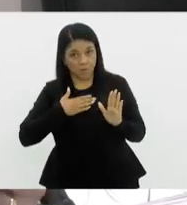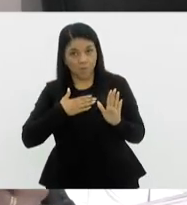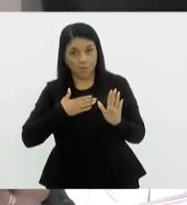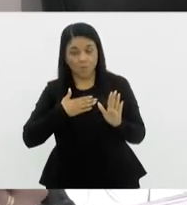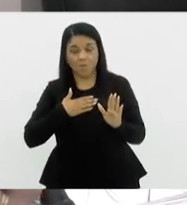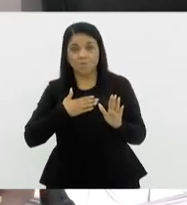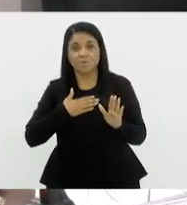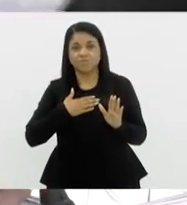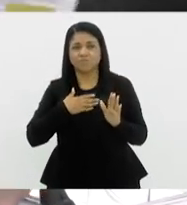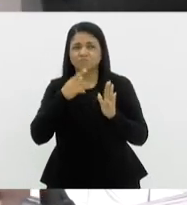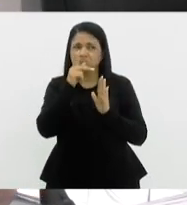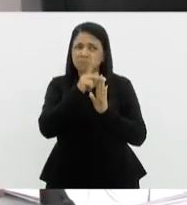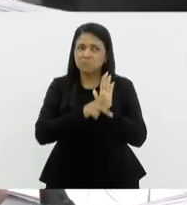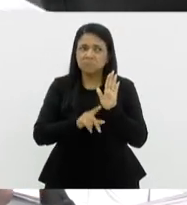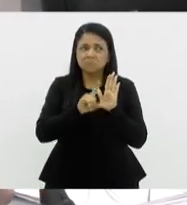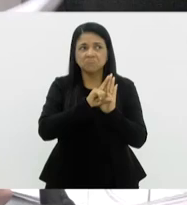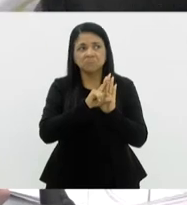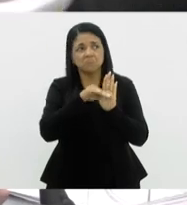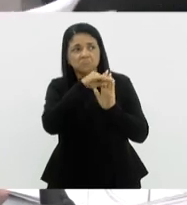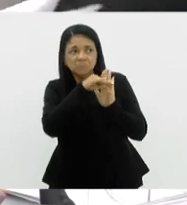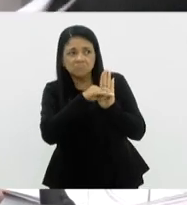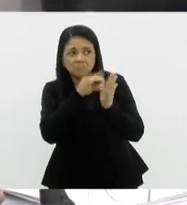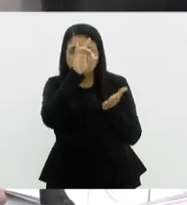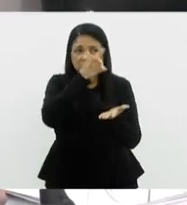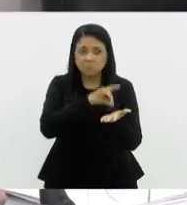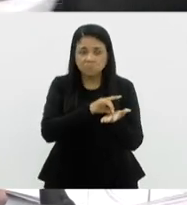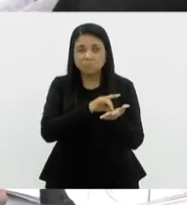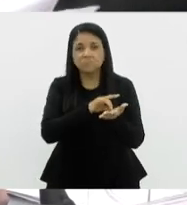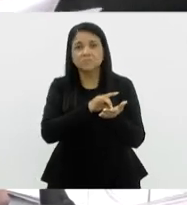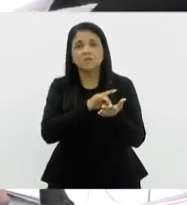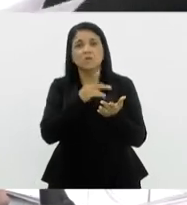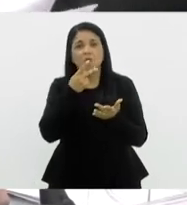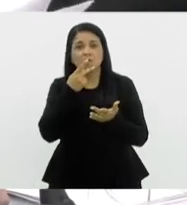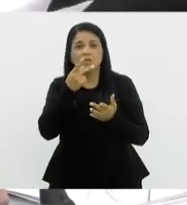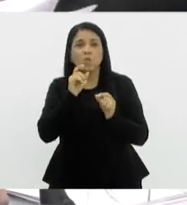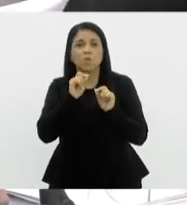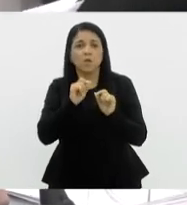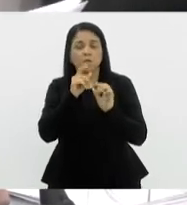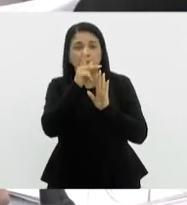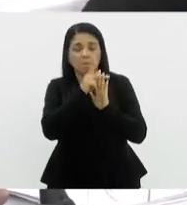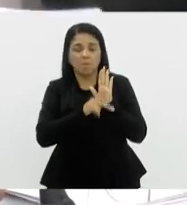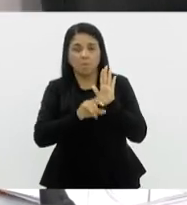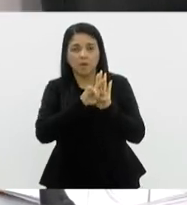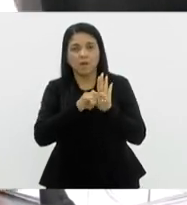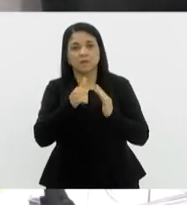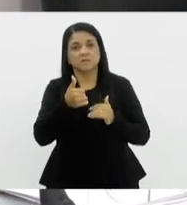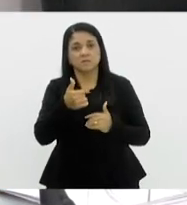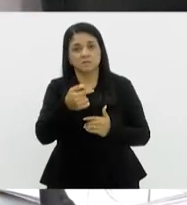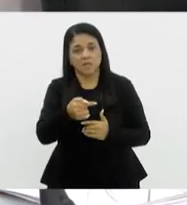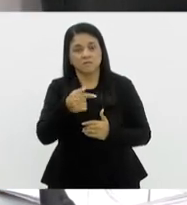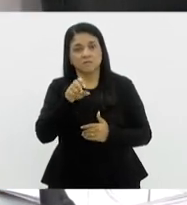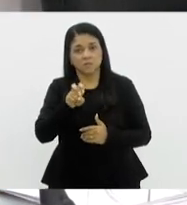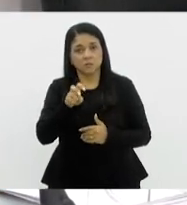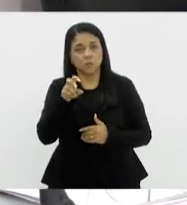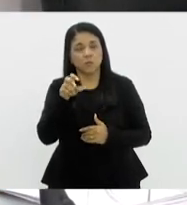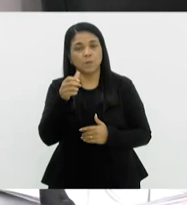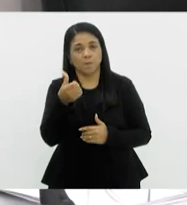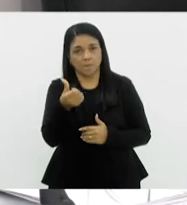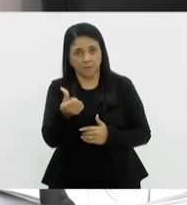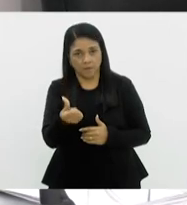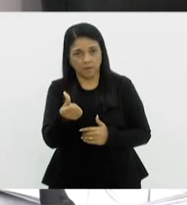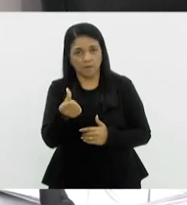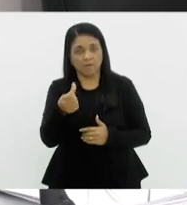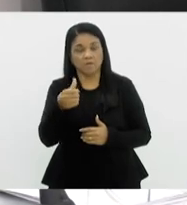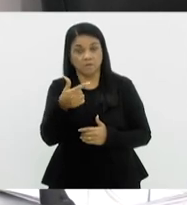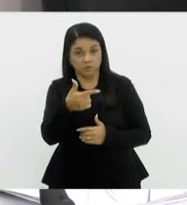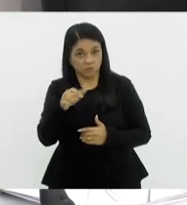Eu não sei se está no projeto, se está na pauta original, mas eu faço menção aqui ao projeto de lei 759 de 23, que é um projeto de lei de autoria